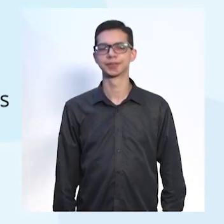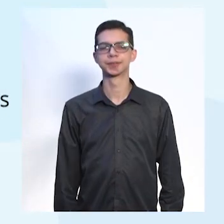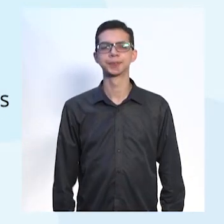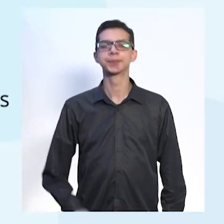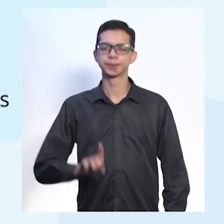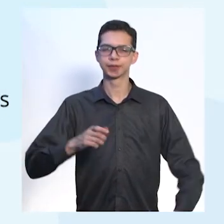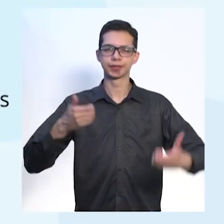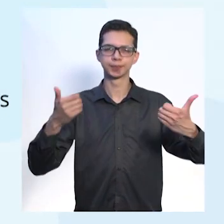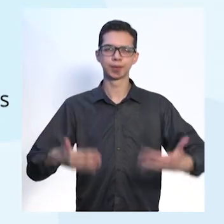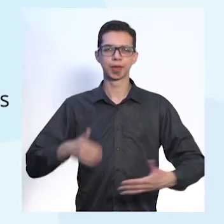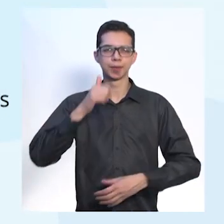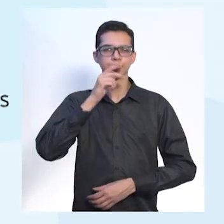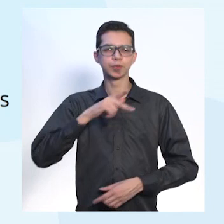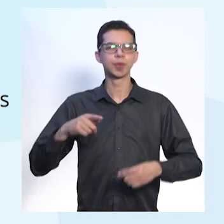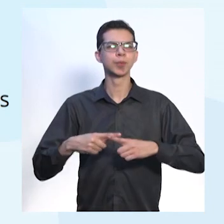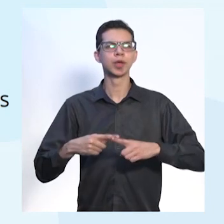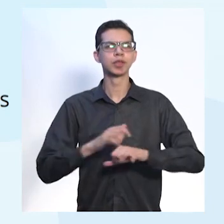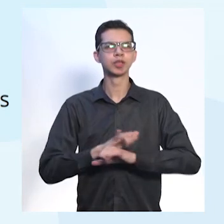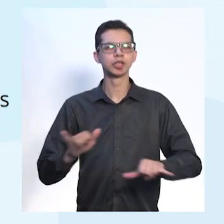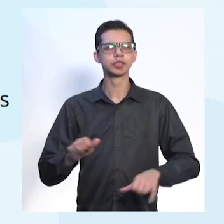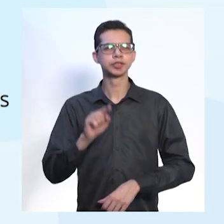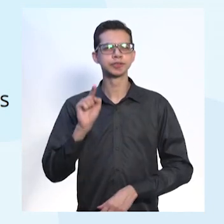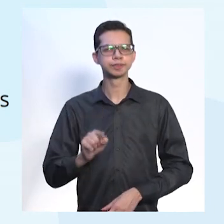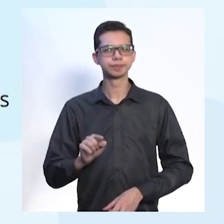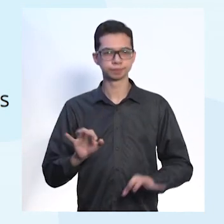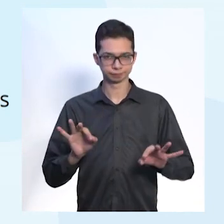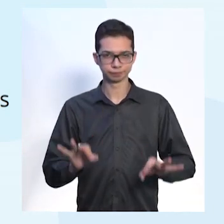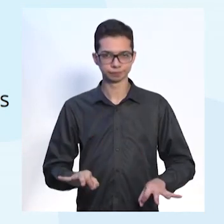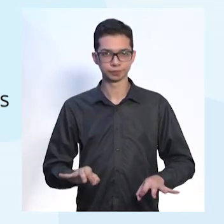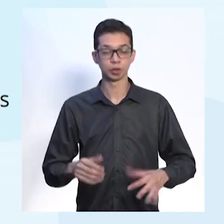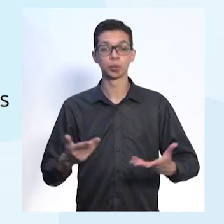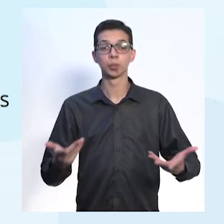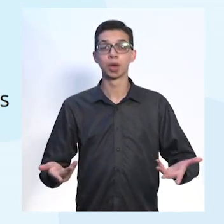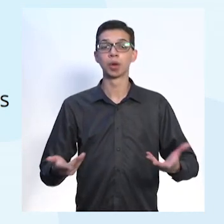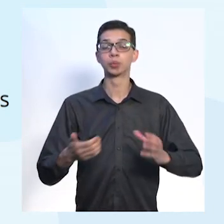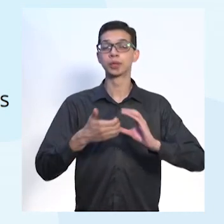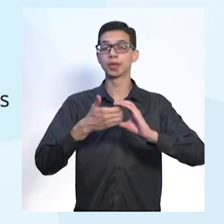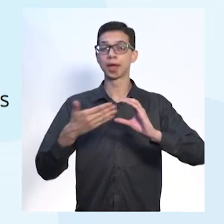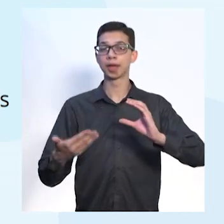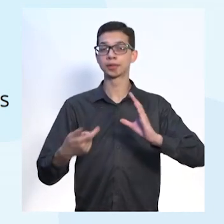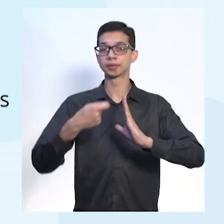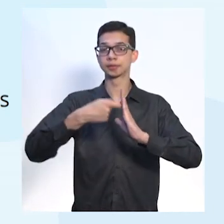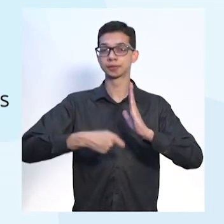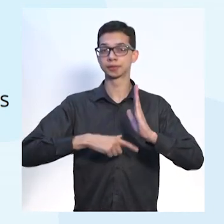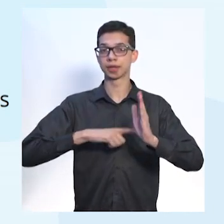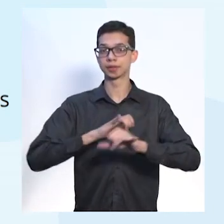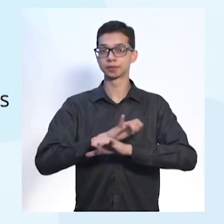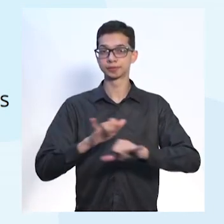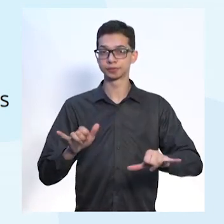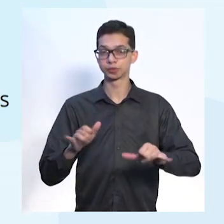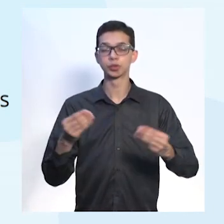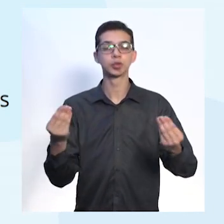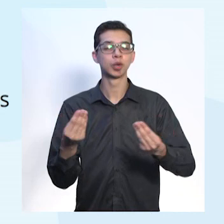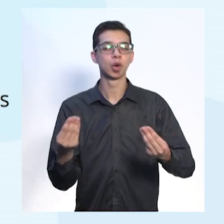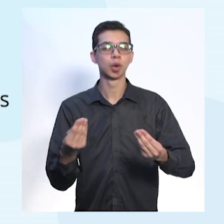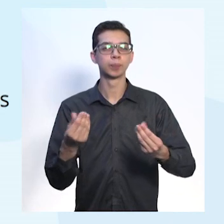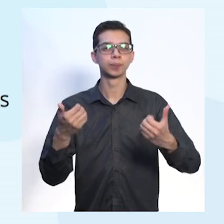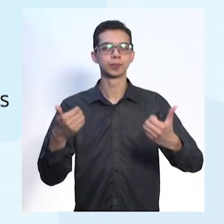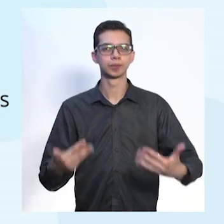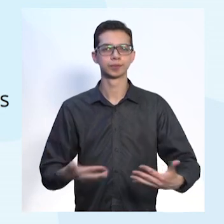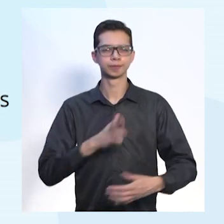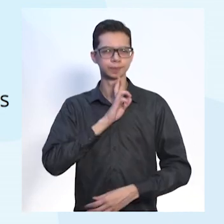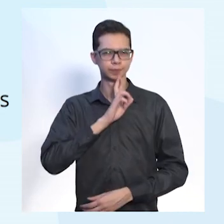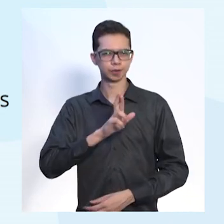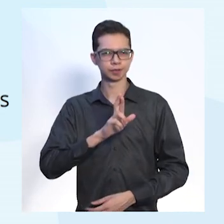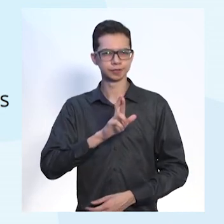Pro por que é uma notícia, certo? Quais elementos e características temos numa notícia para justificar essa